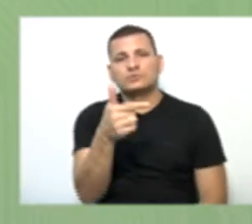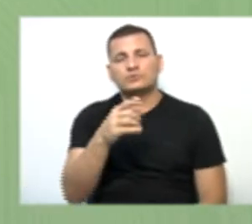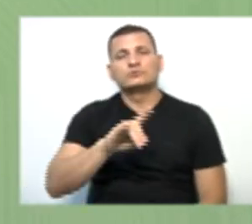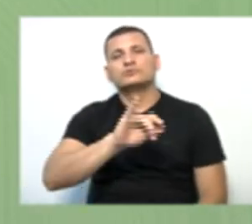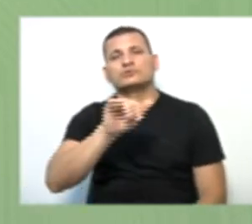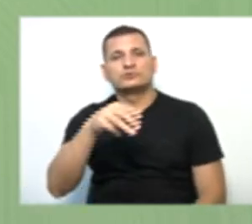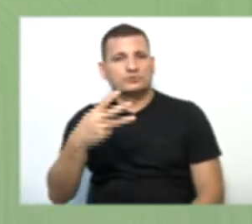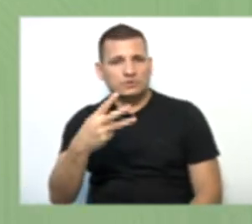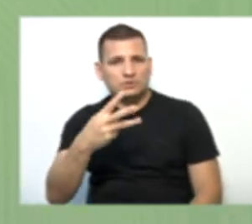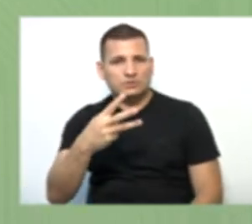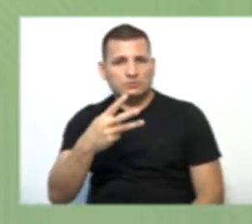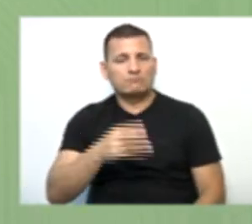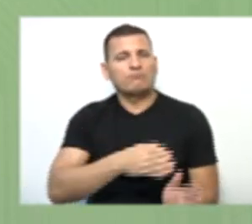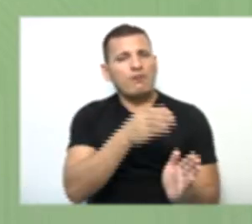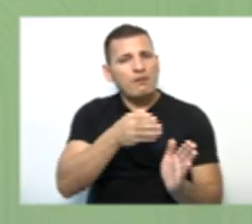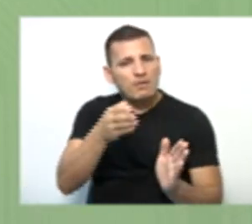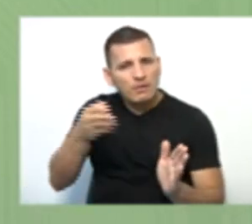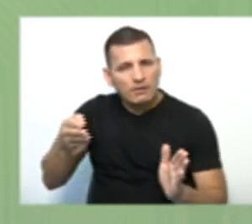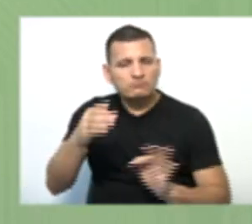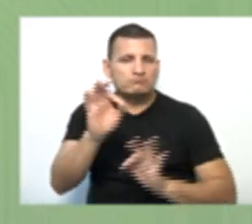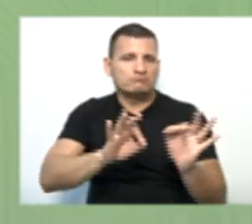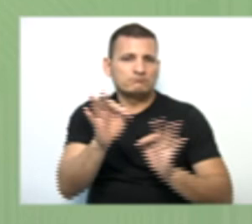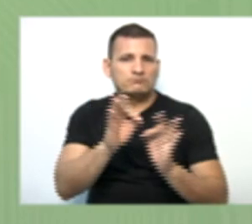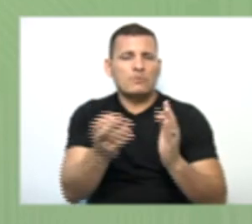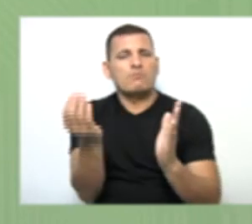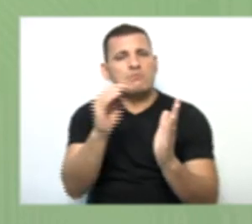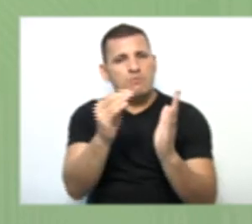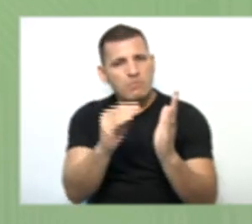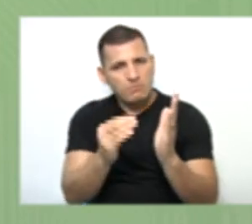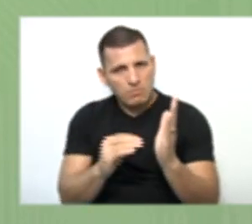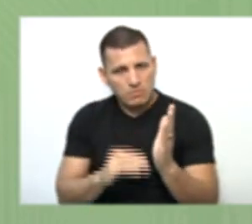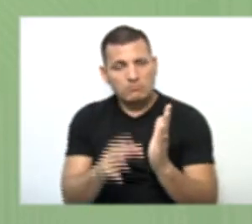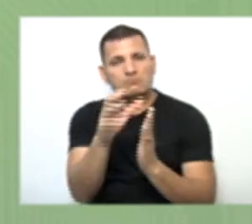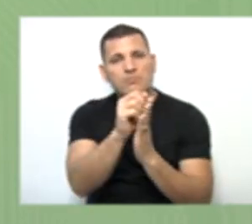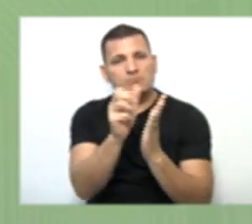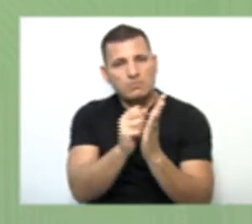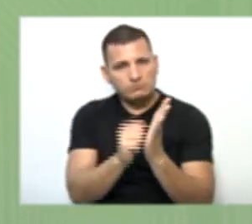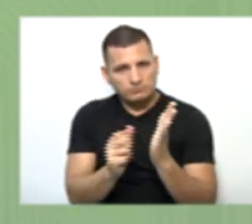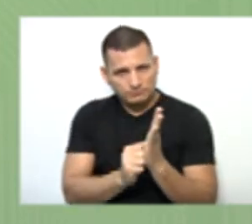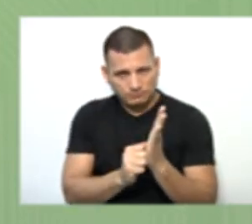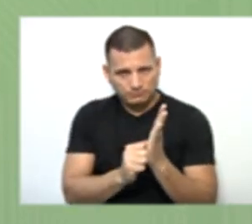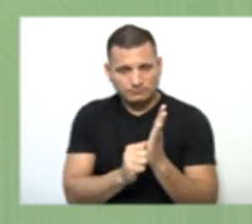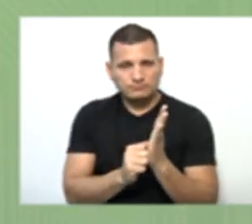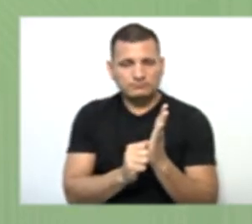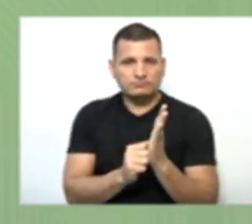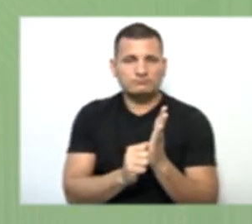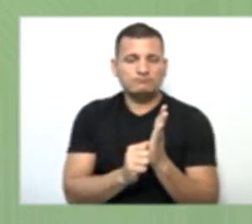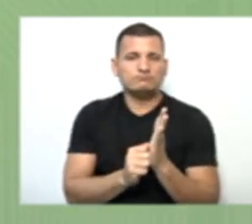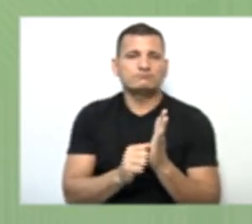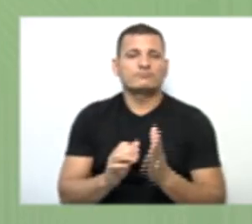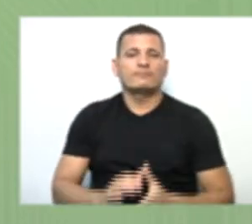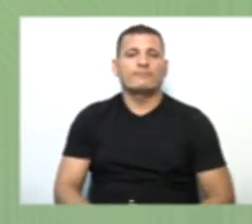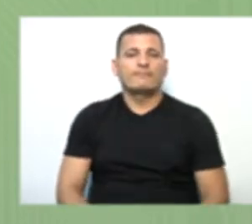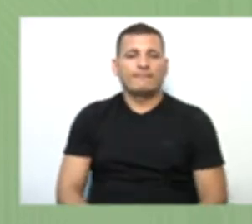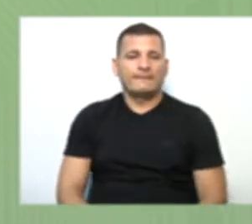na ordem. Então, cada dia você tem que fazer esses lançamentos contábeis, essa